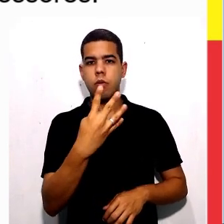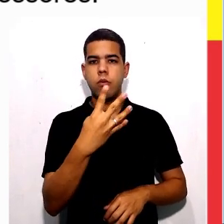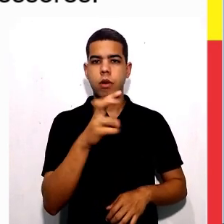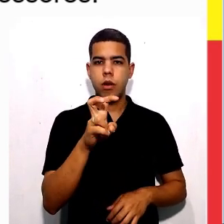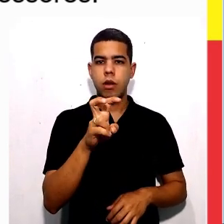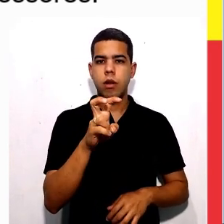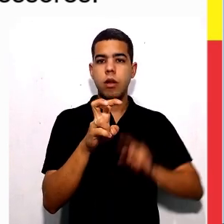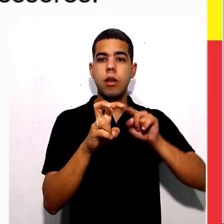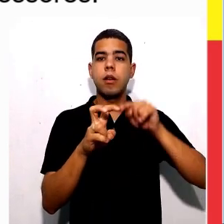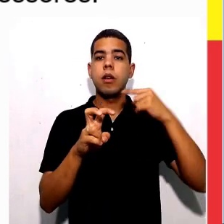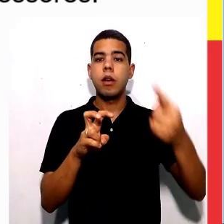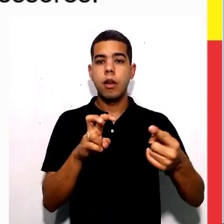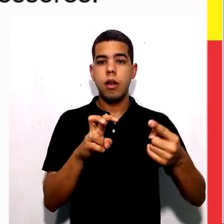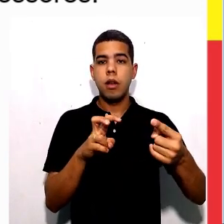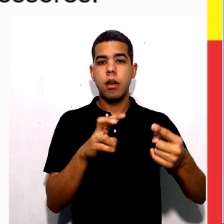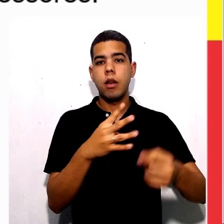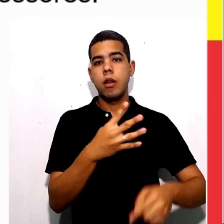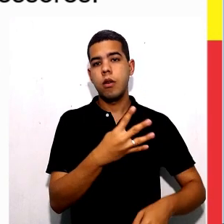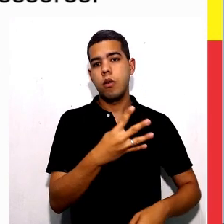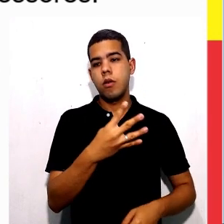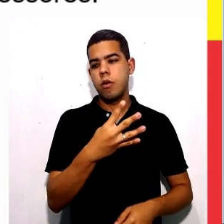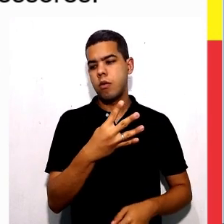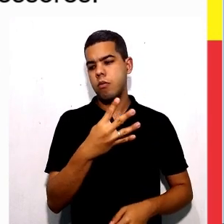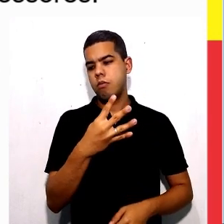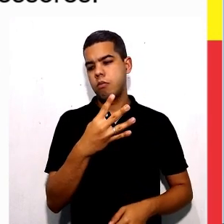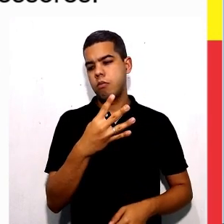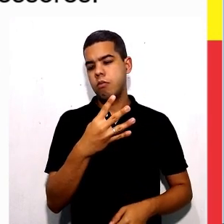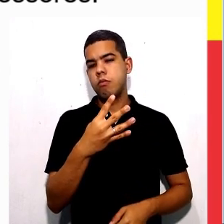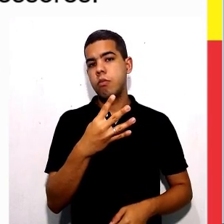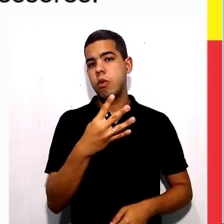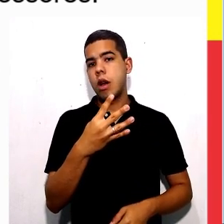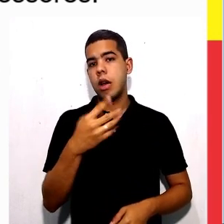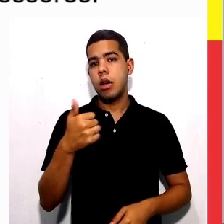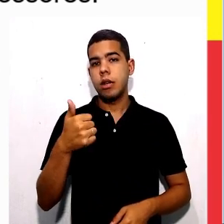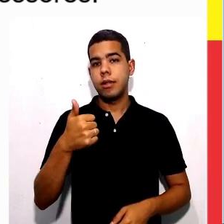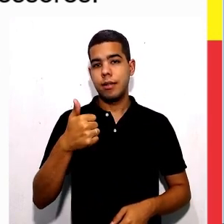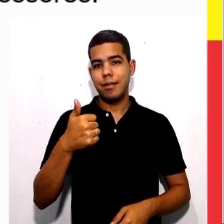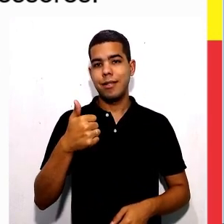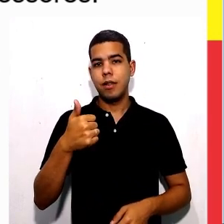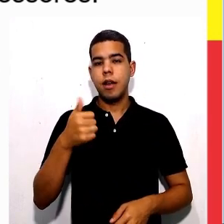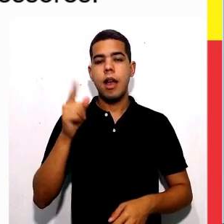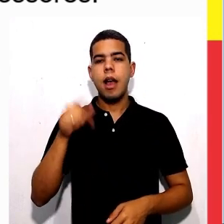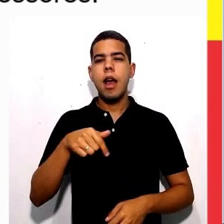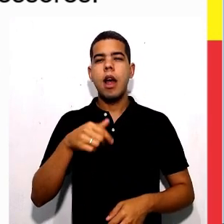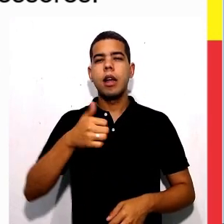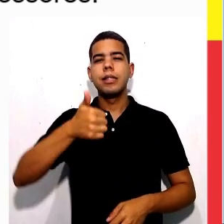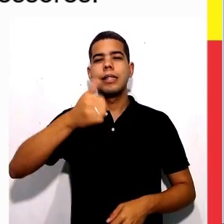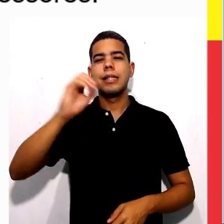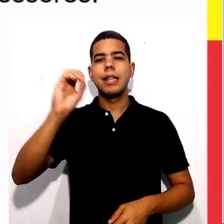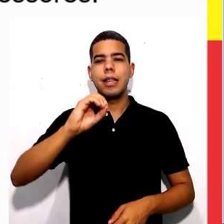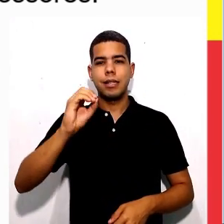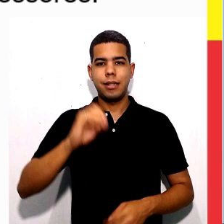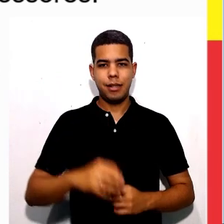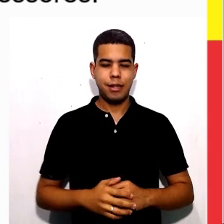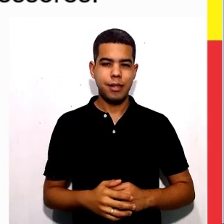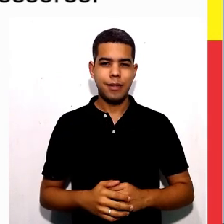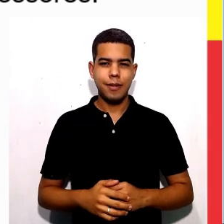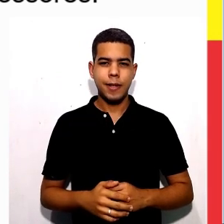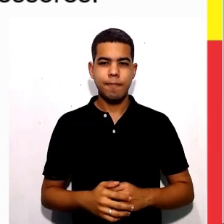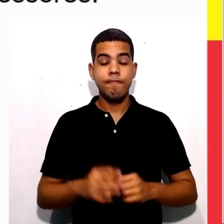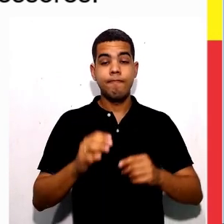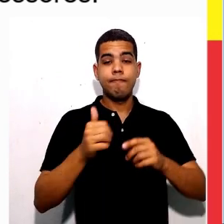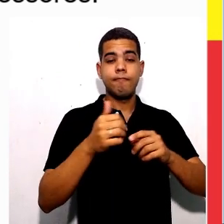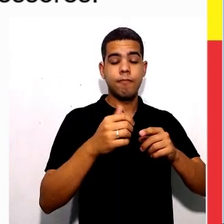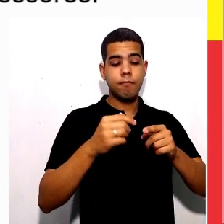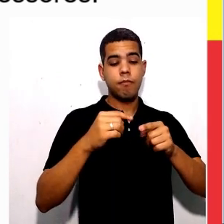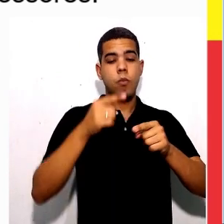45. O décimo termo, 41. Então, para determinar o décimo termo, a gente precisa saber